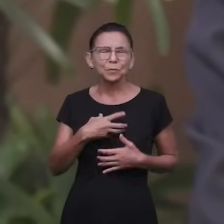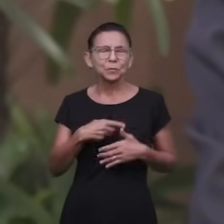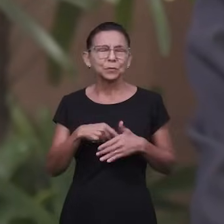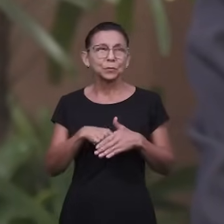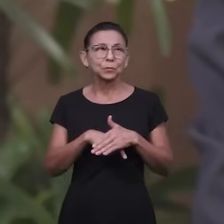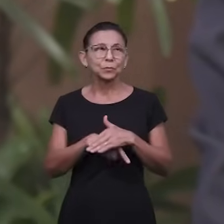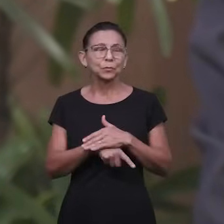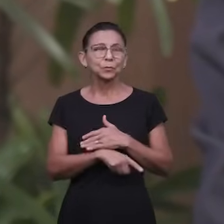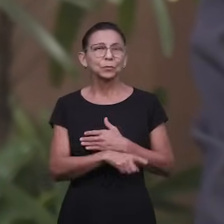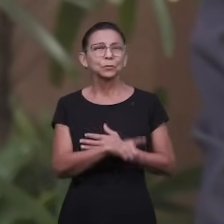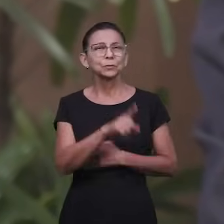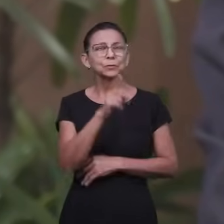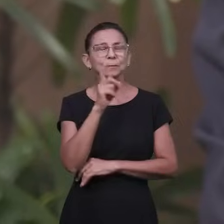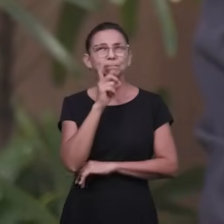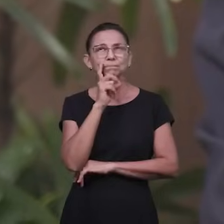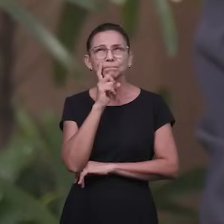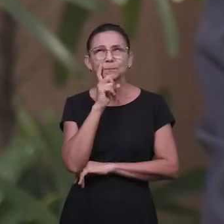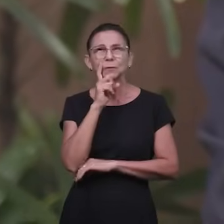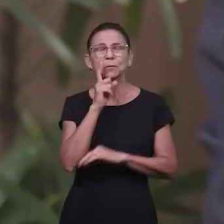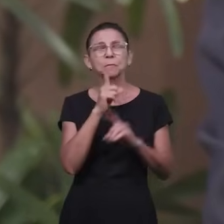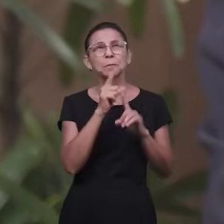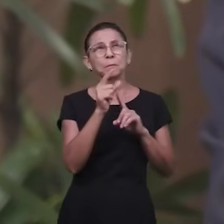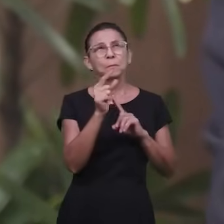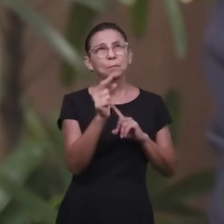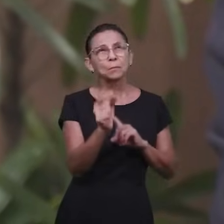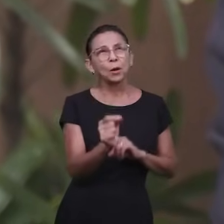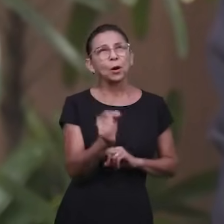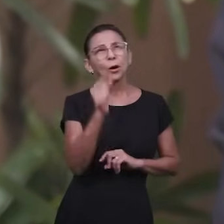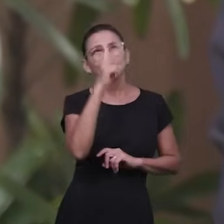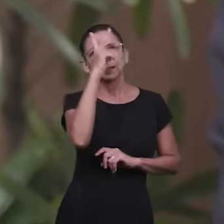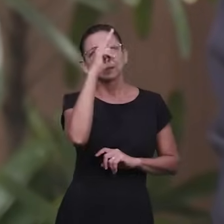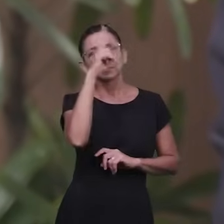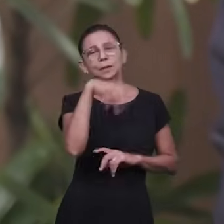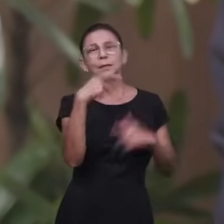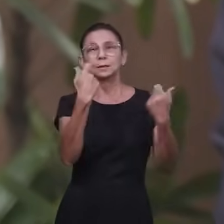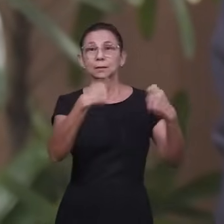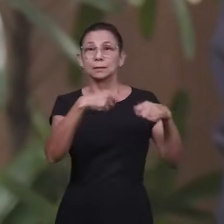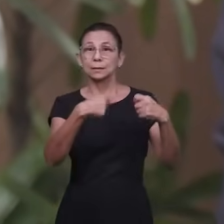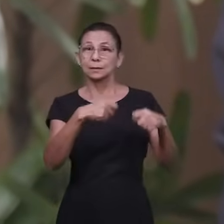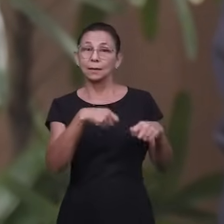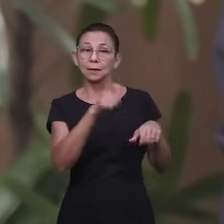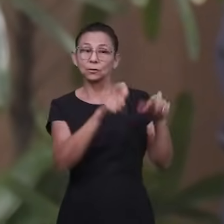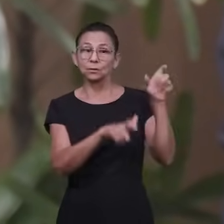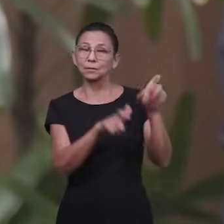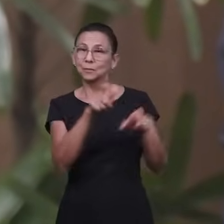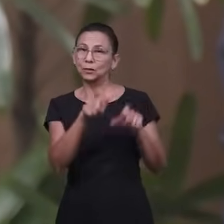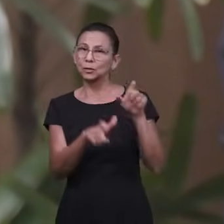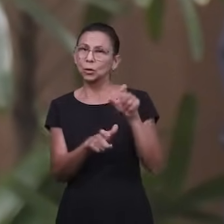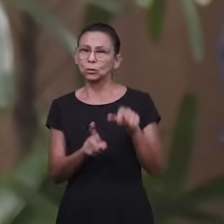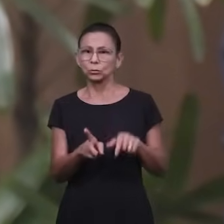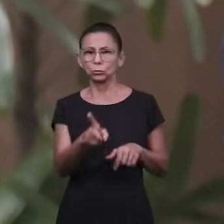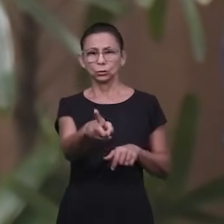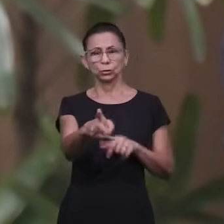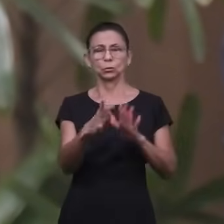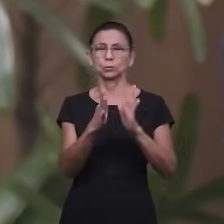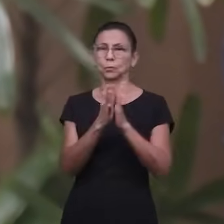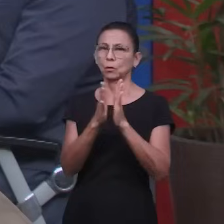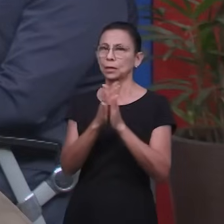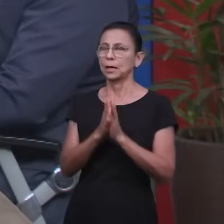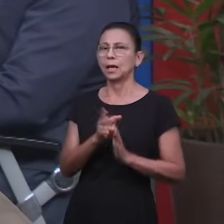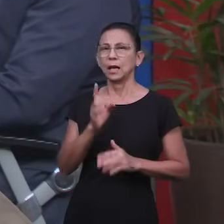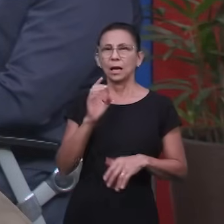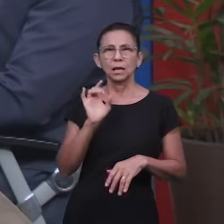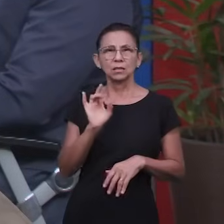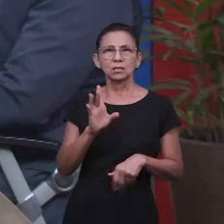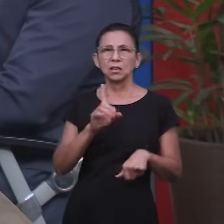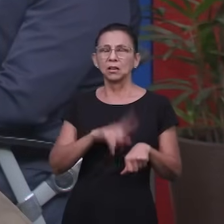daquela pessoa. Não paramos de orar, não oramos só lá no telefone ali, nós continuamos orando, né? Eu assisti